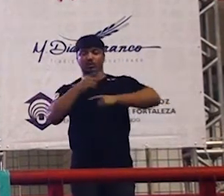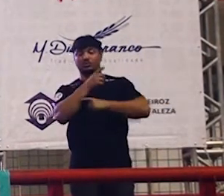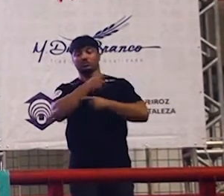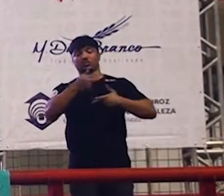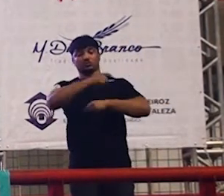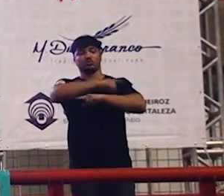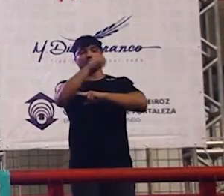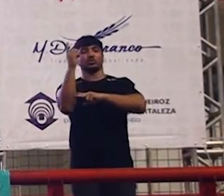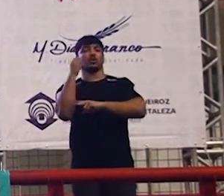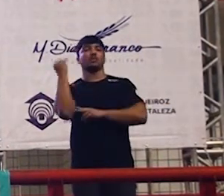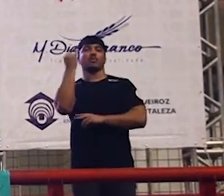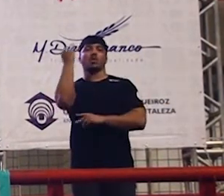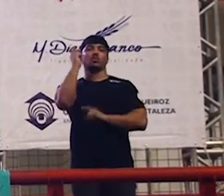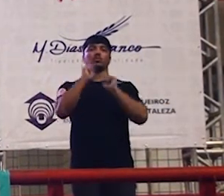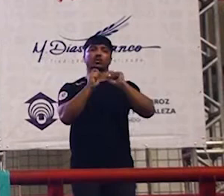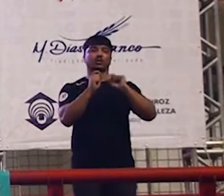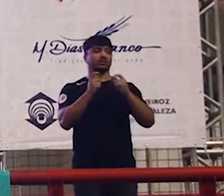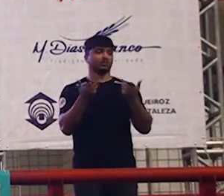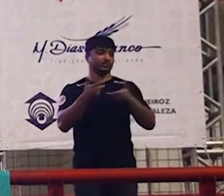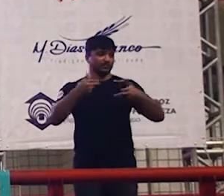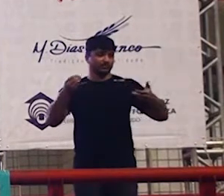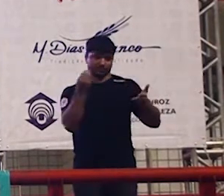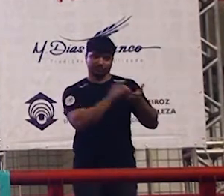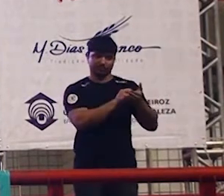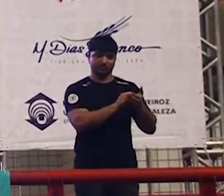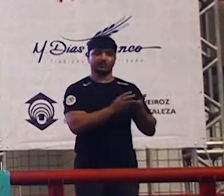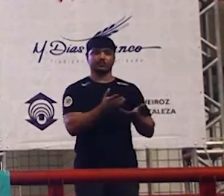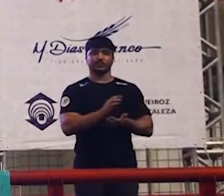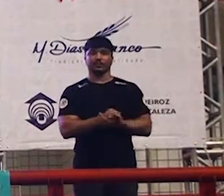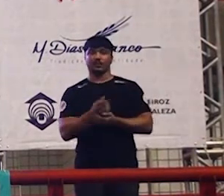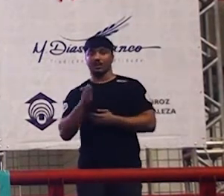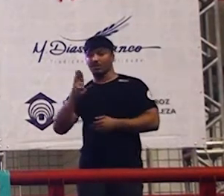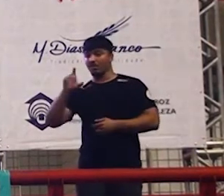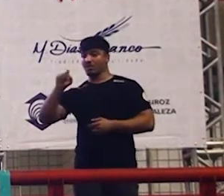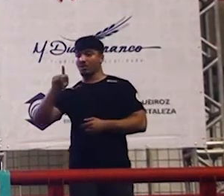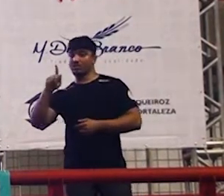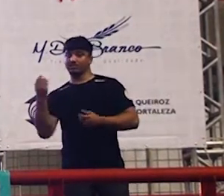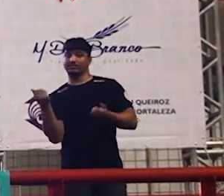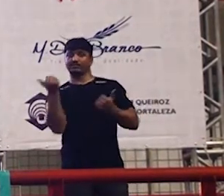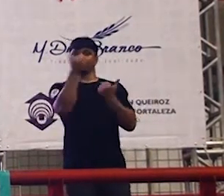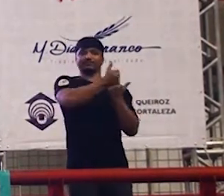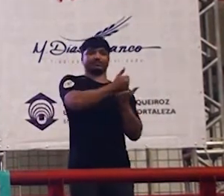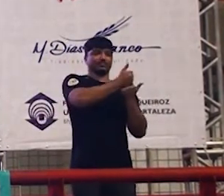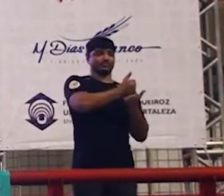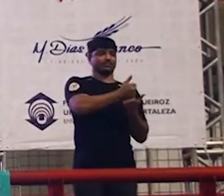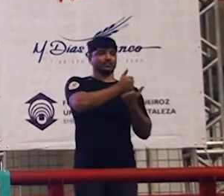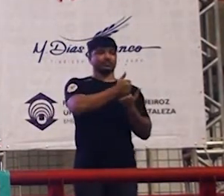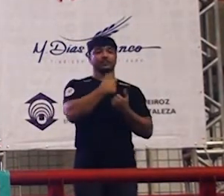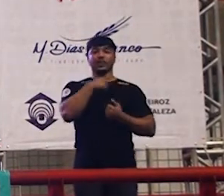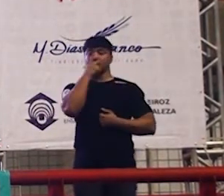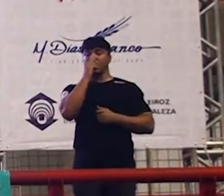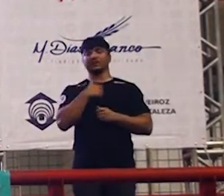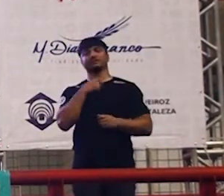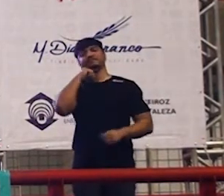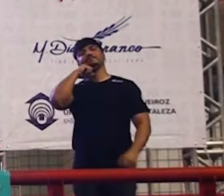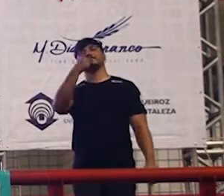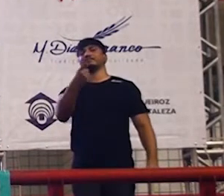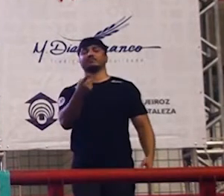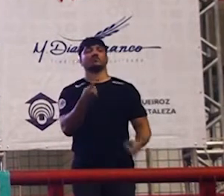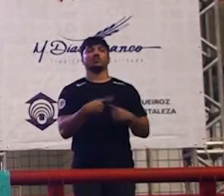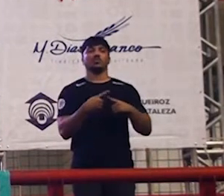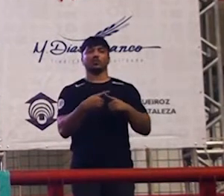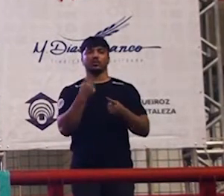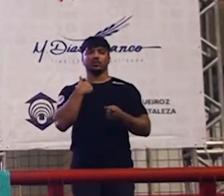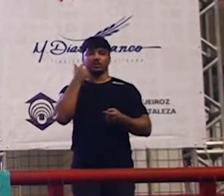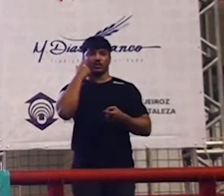dia. O blog surgiu para substituir o diário íntimo. Claramente não deu muito certo, né? Porque você